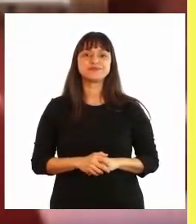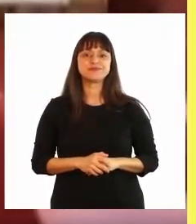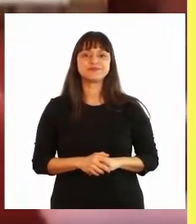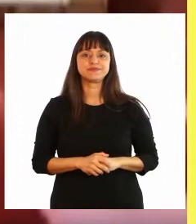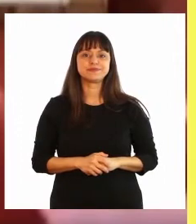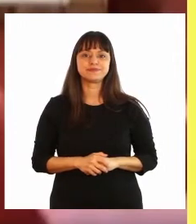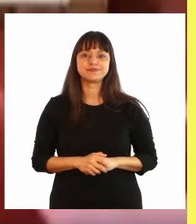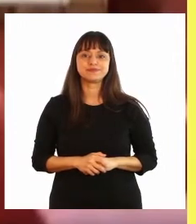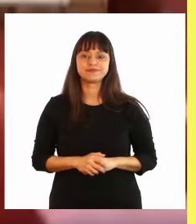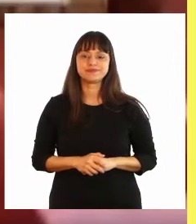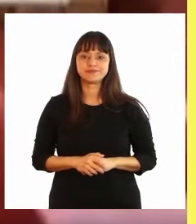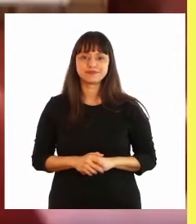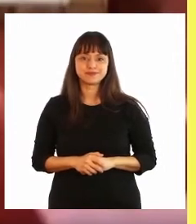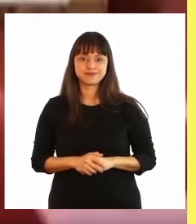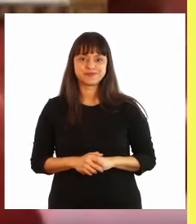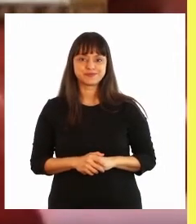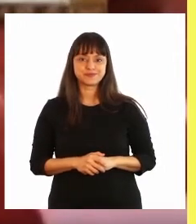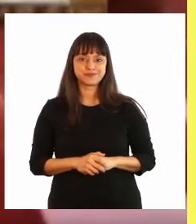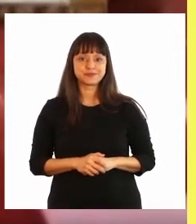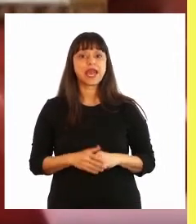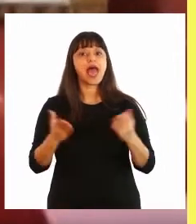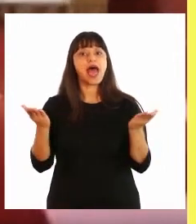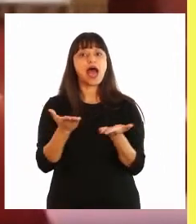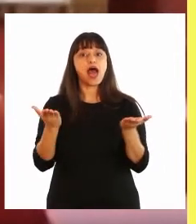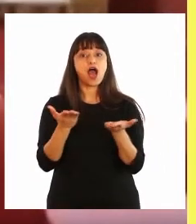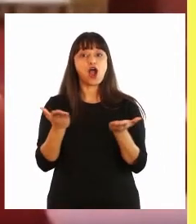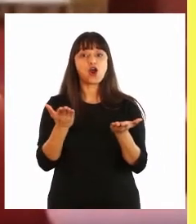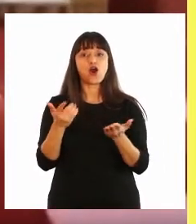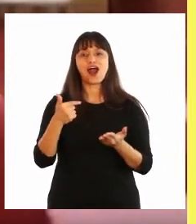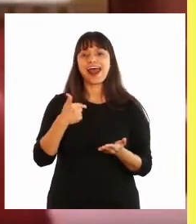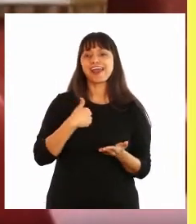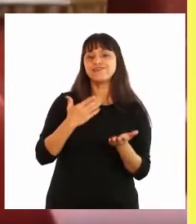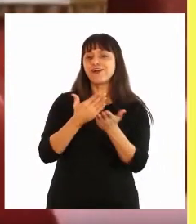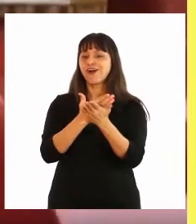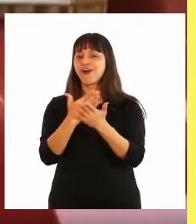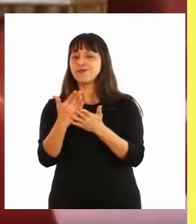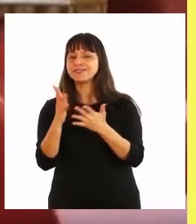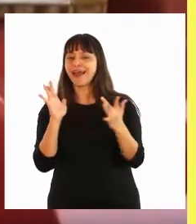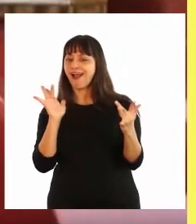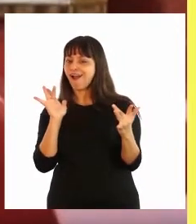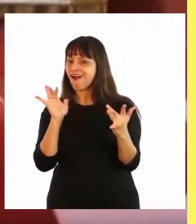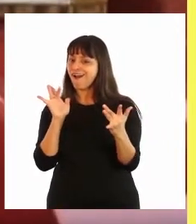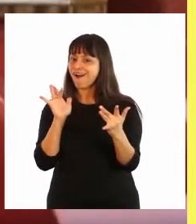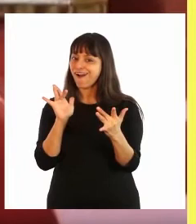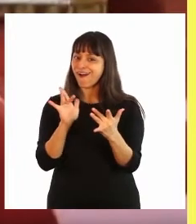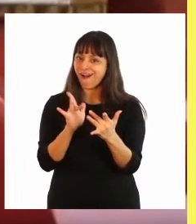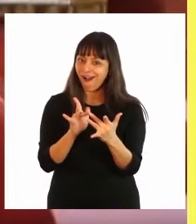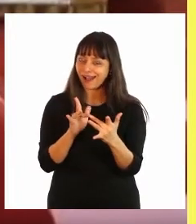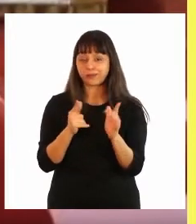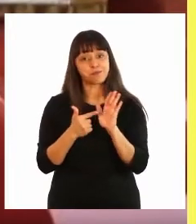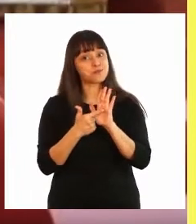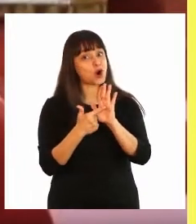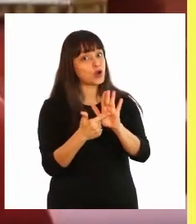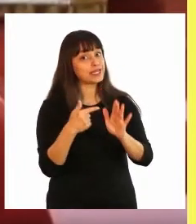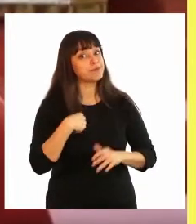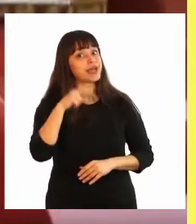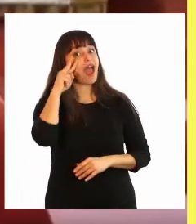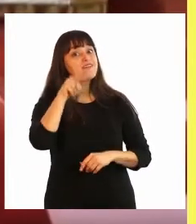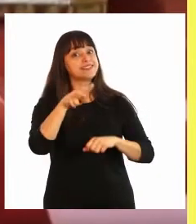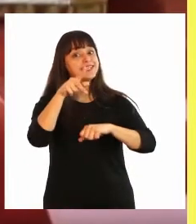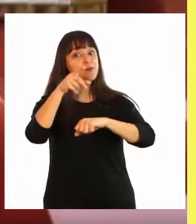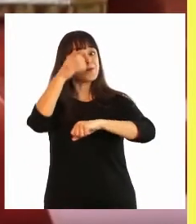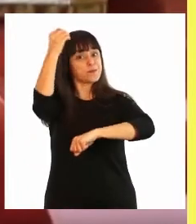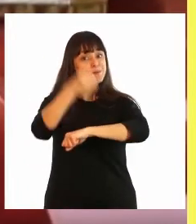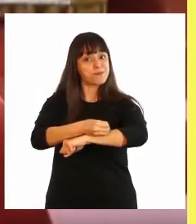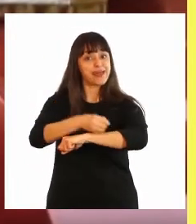Eu vou entrando aqui na sua onda e quero trazer um pouco da minha visão do Bendegó, assim,